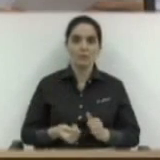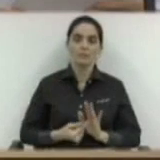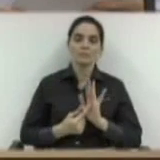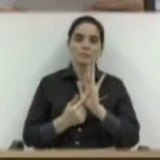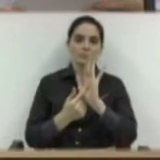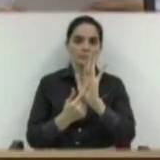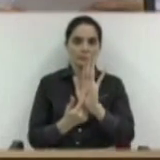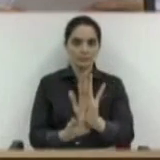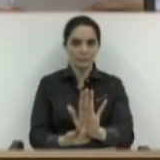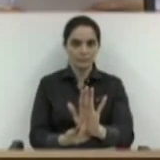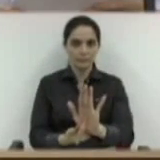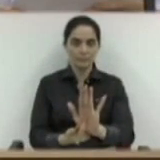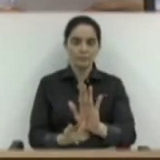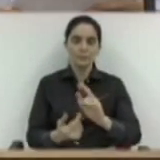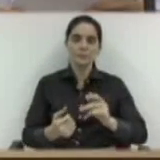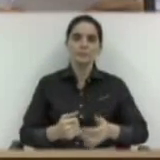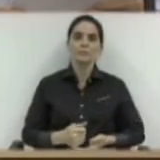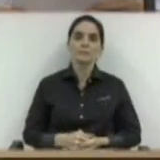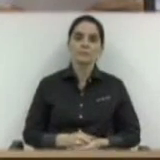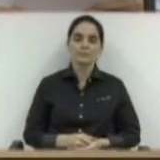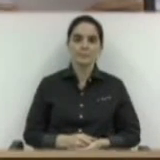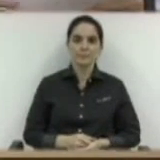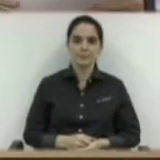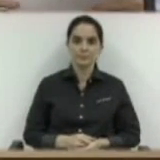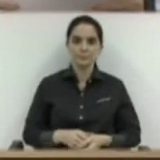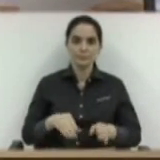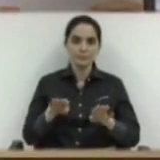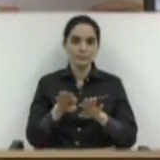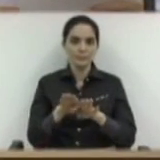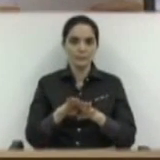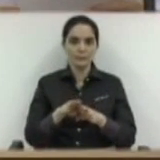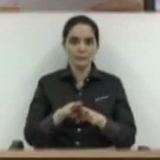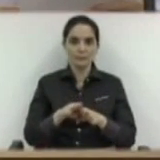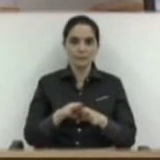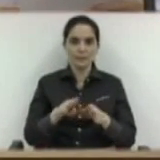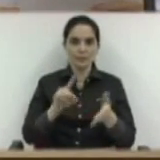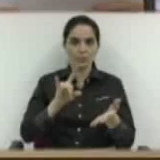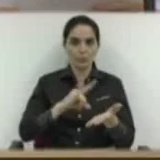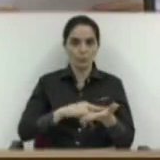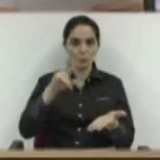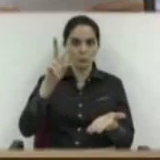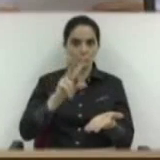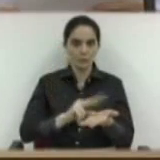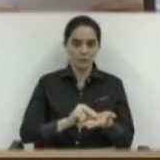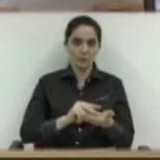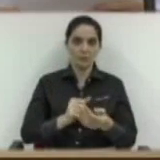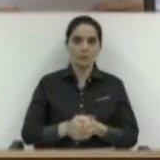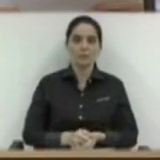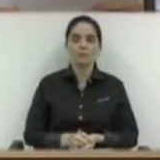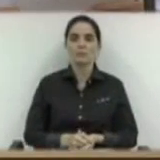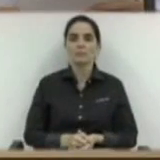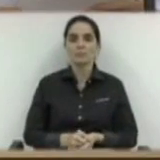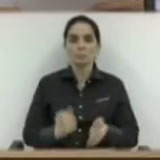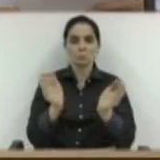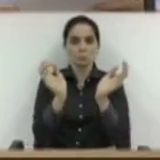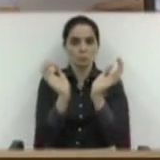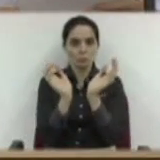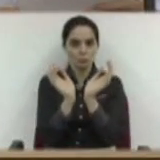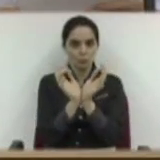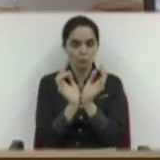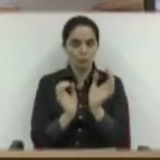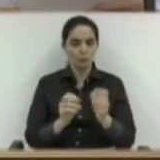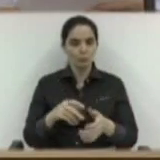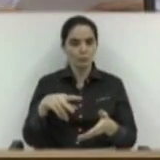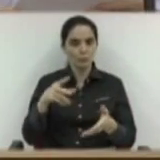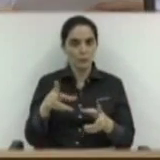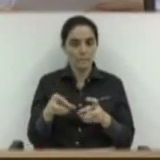encaminhamos a mensagem necessária à sua apresentação, bem como documentação anexa, no sentido de que a mesma faça parte integrante do projeto